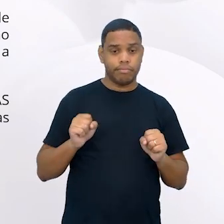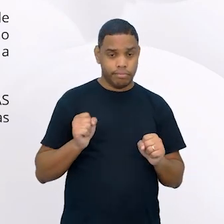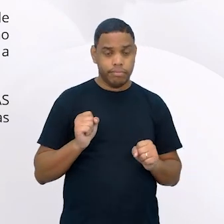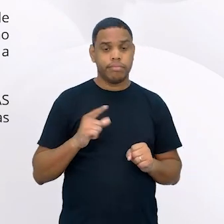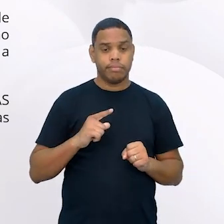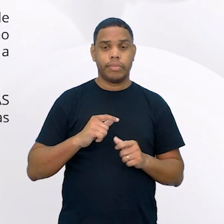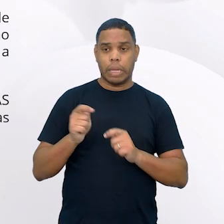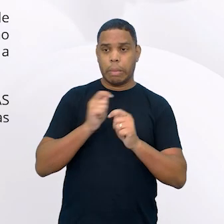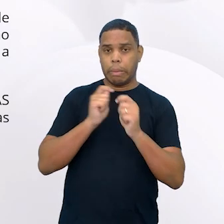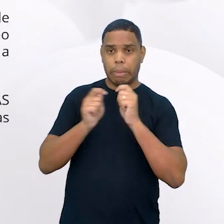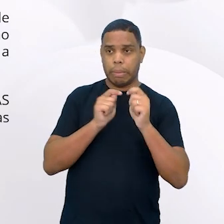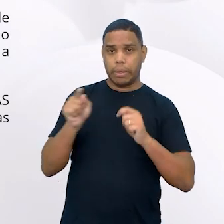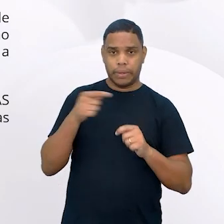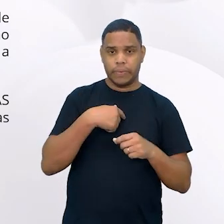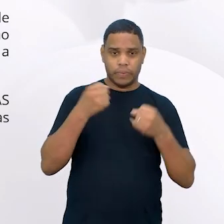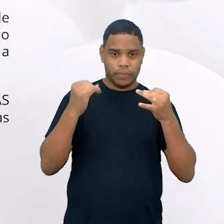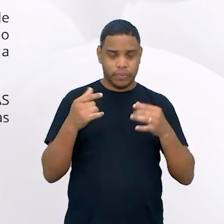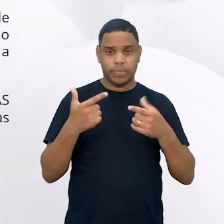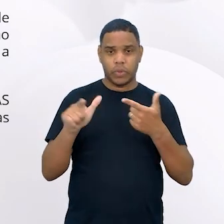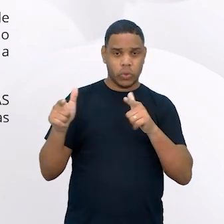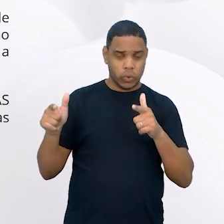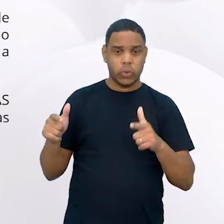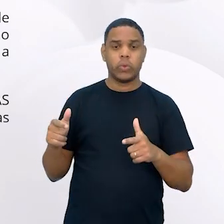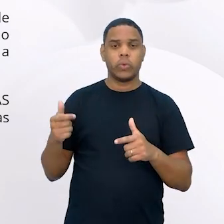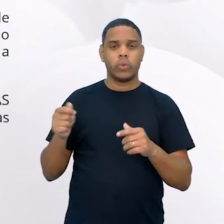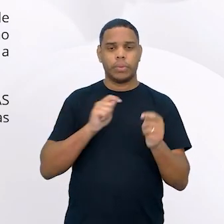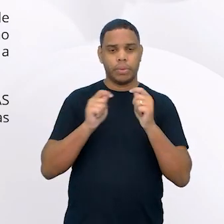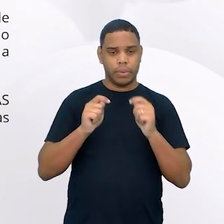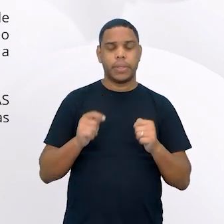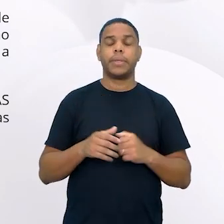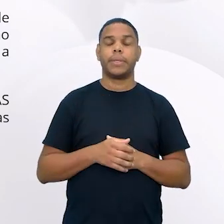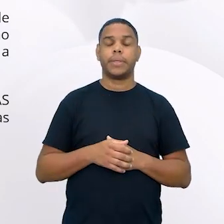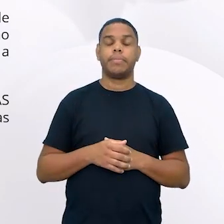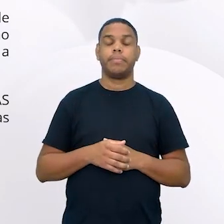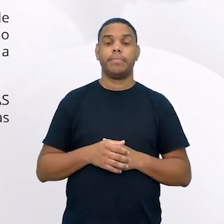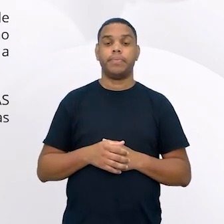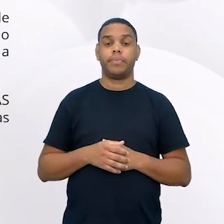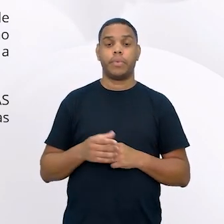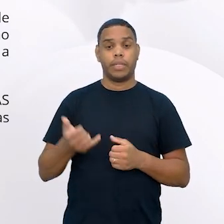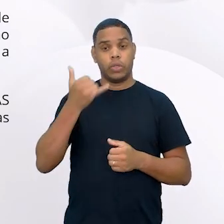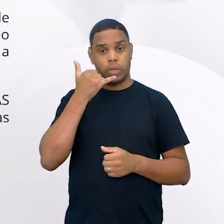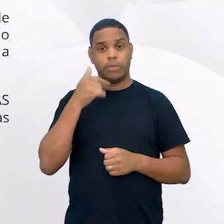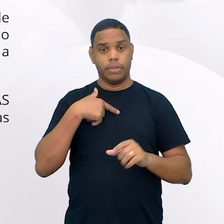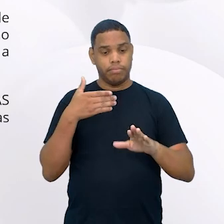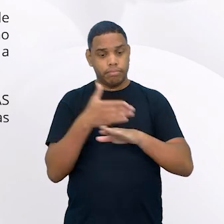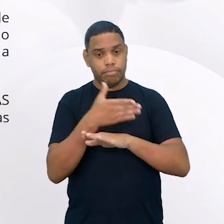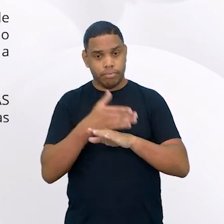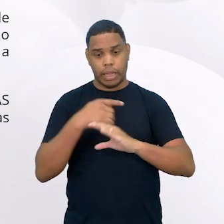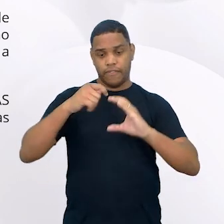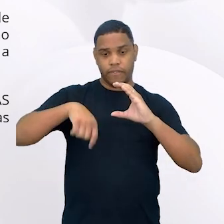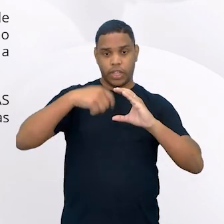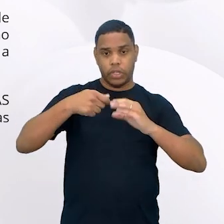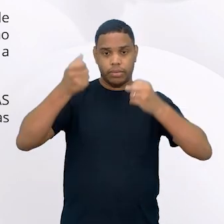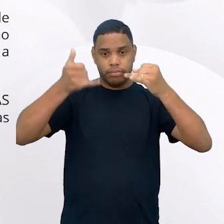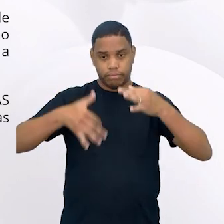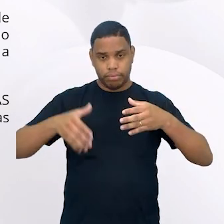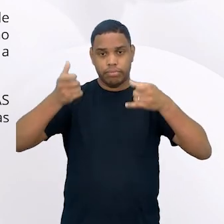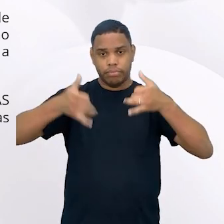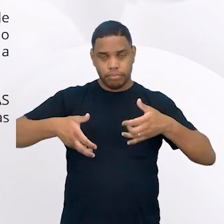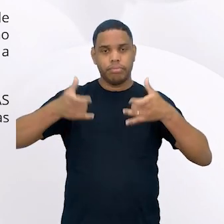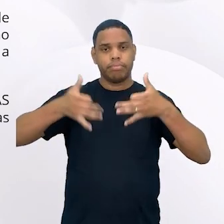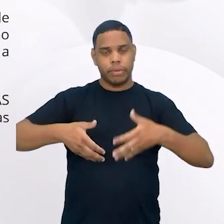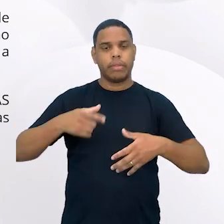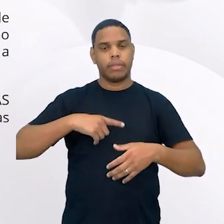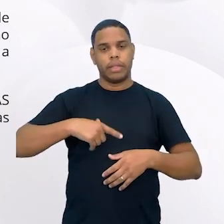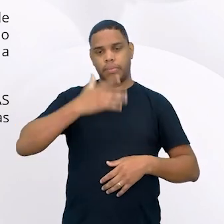esses entrevistados que eu mencionei e outros. Com o QR Code no celular você pode acessar um vídeo de depoimentos